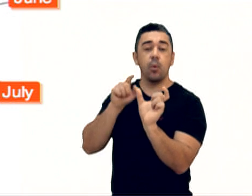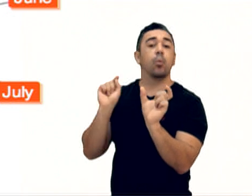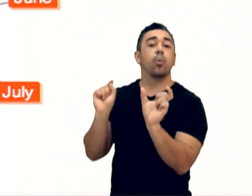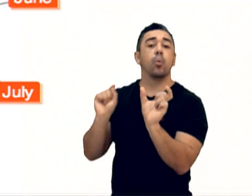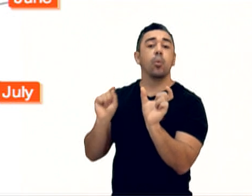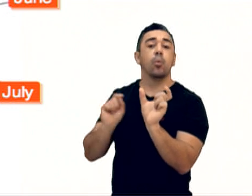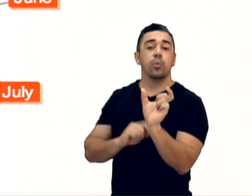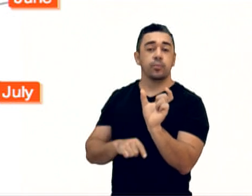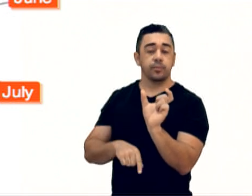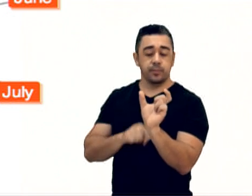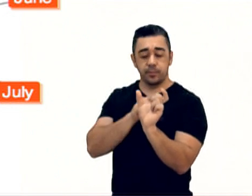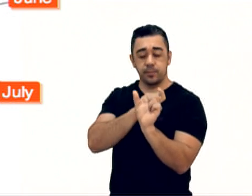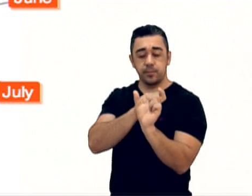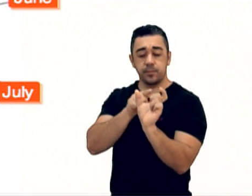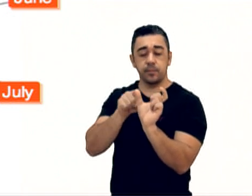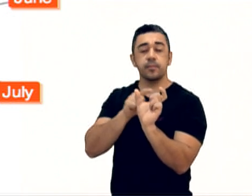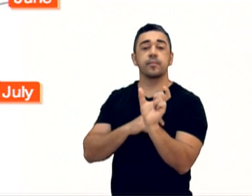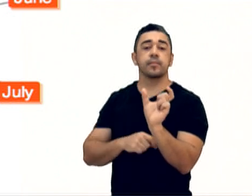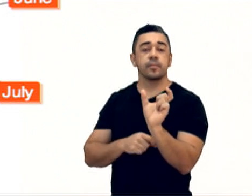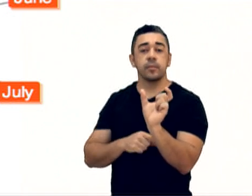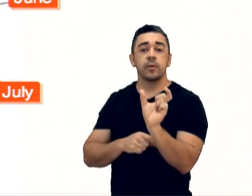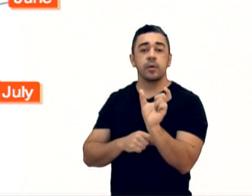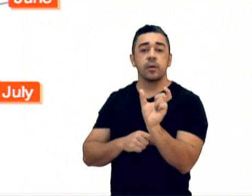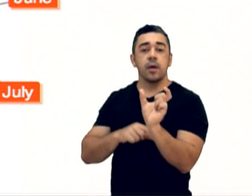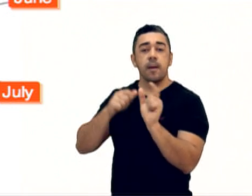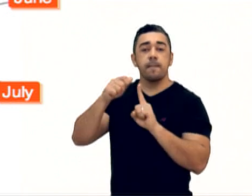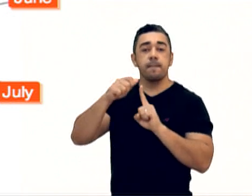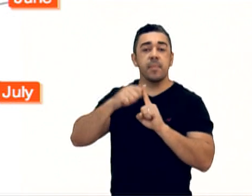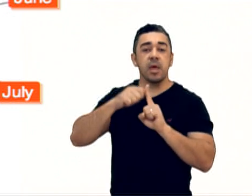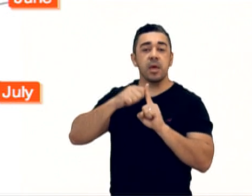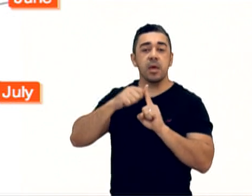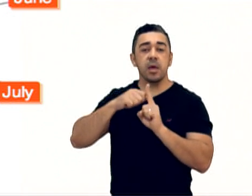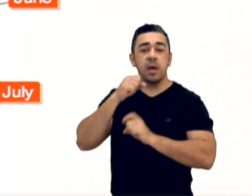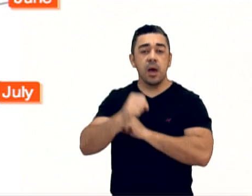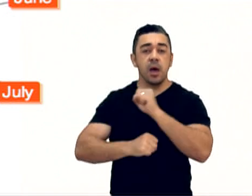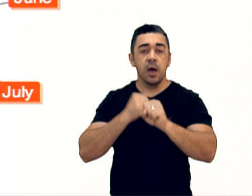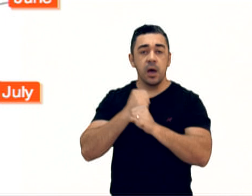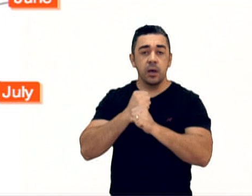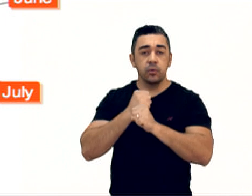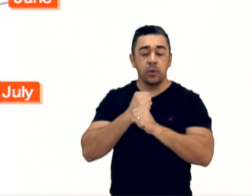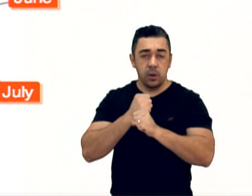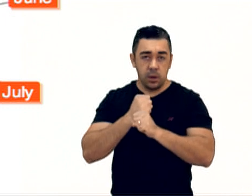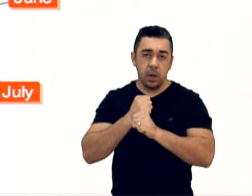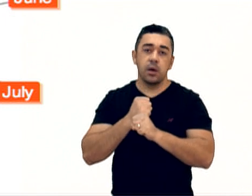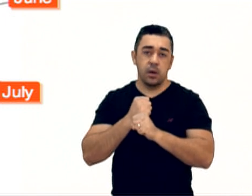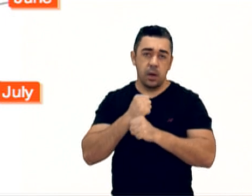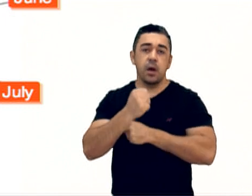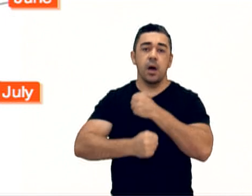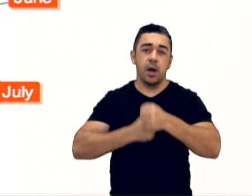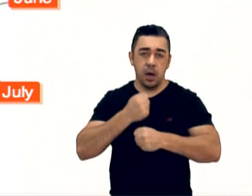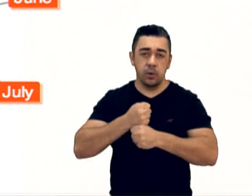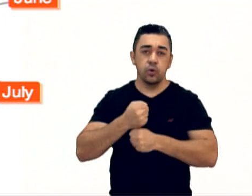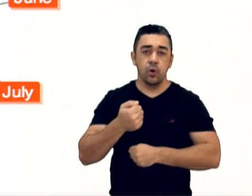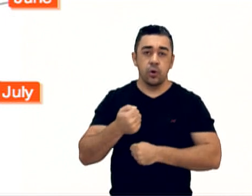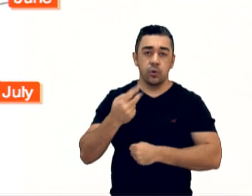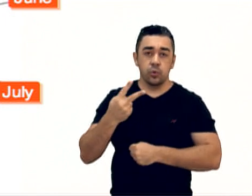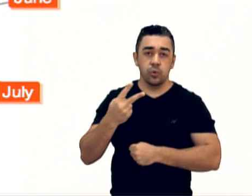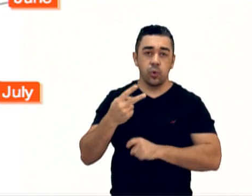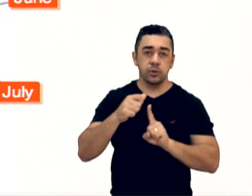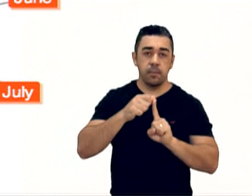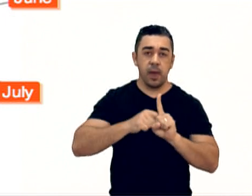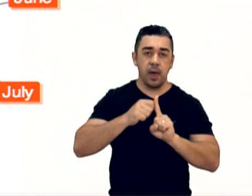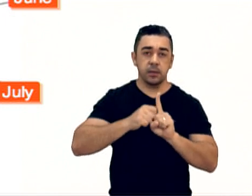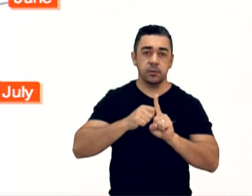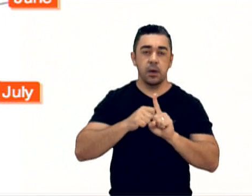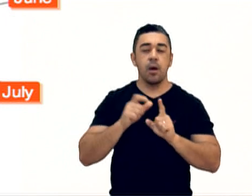é months of the year, os meses do ano. São 12 meses. Se você conseguir organizar ele